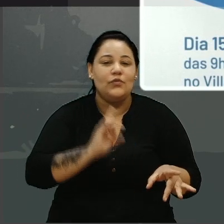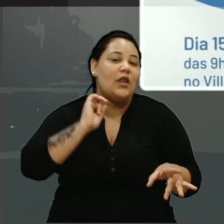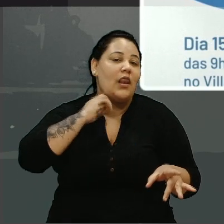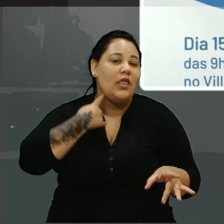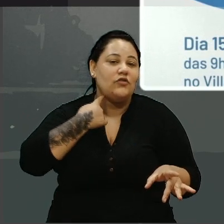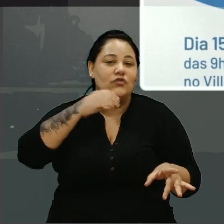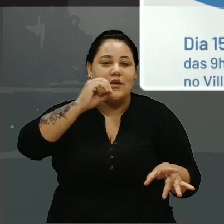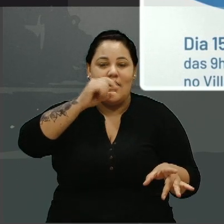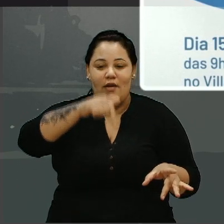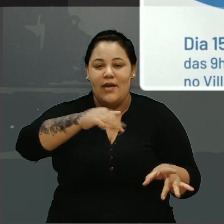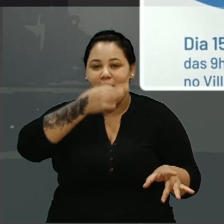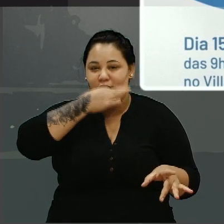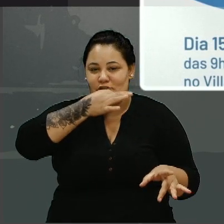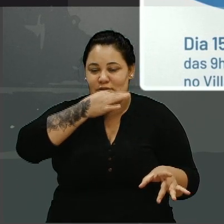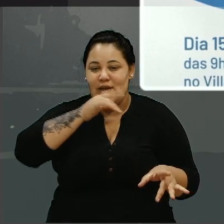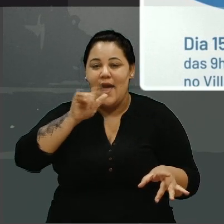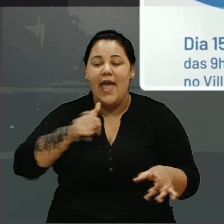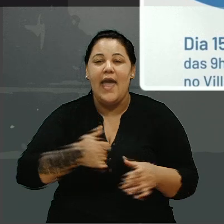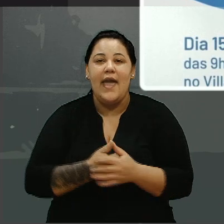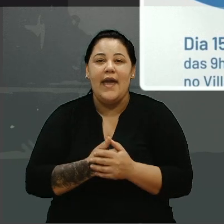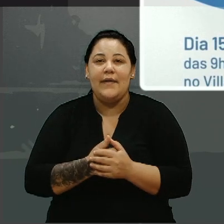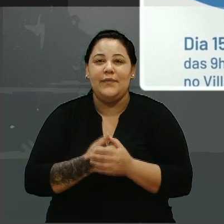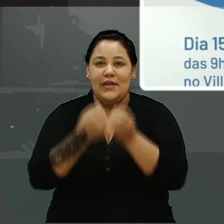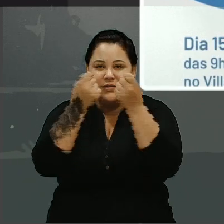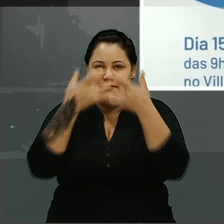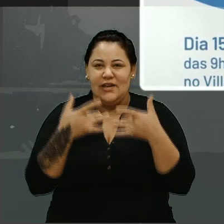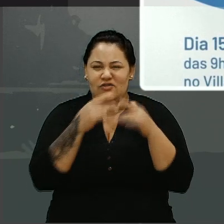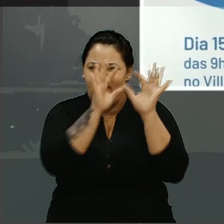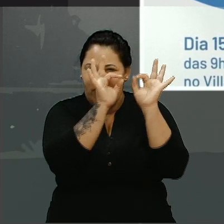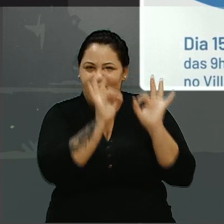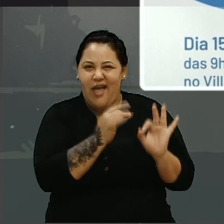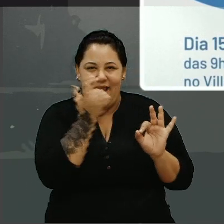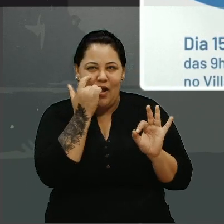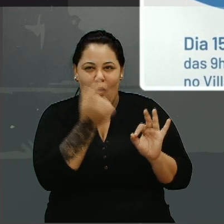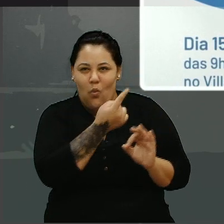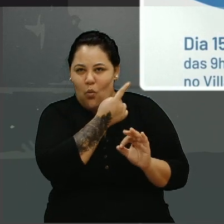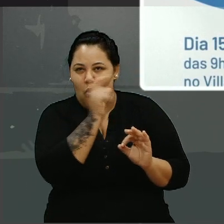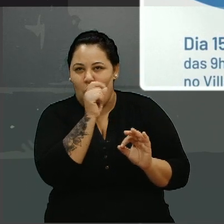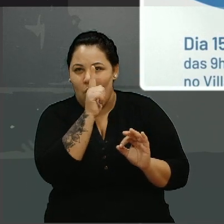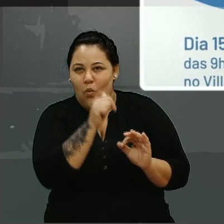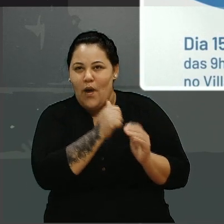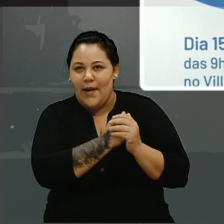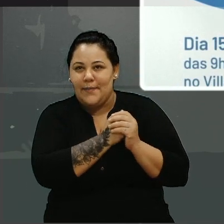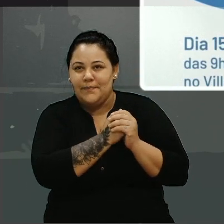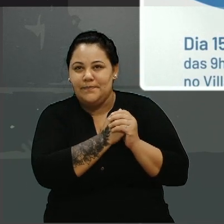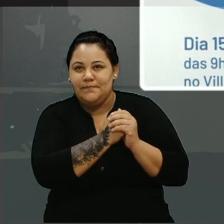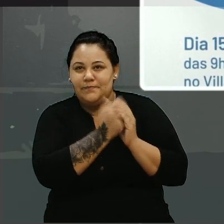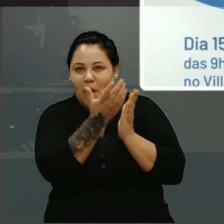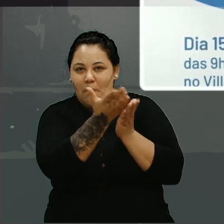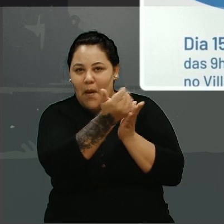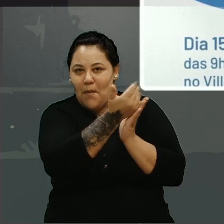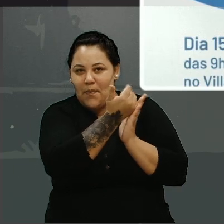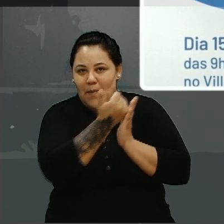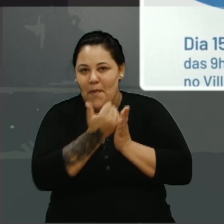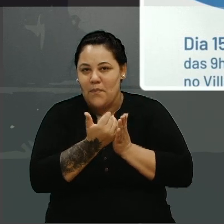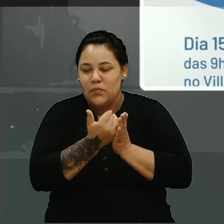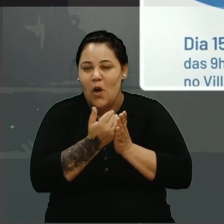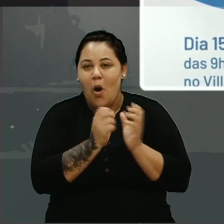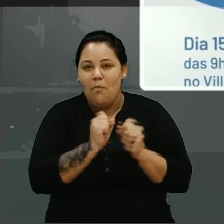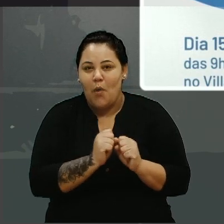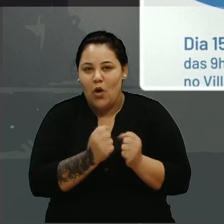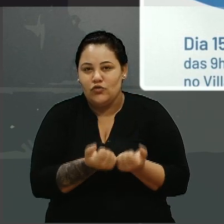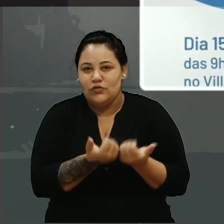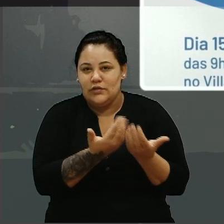Caxias. A gente tem aí explicadinho quais são os resíduos que são coletados nesse drive-thru.